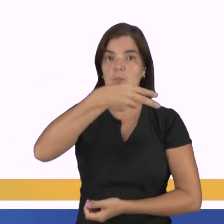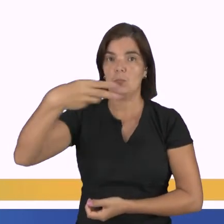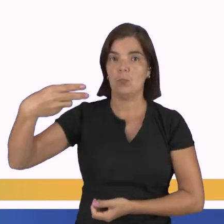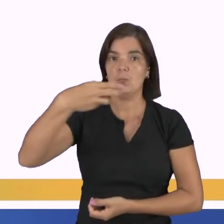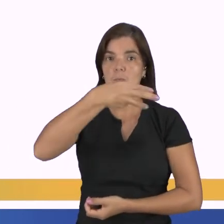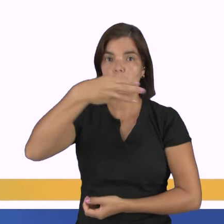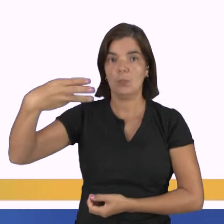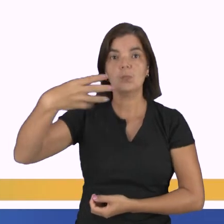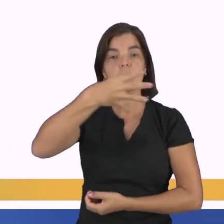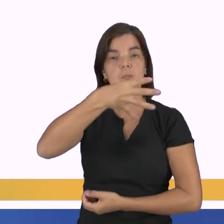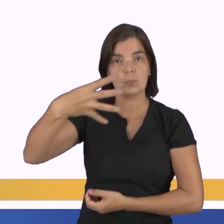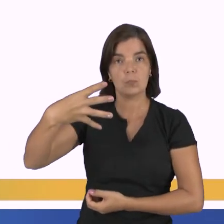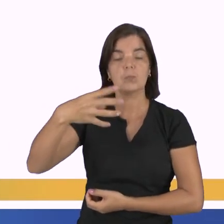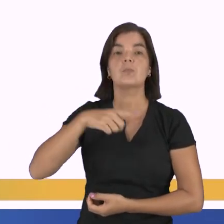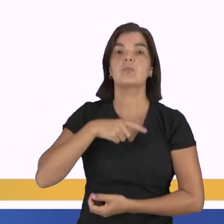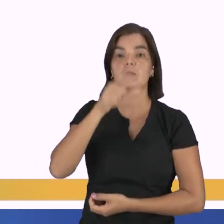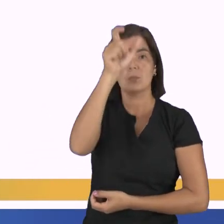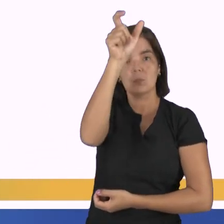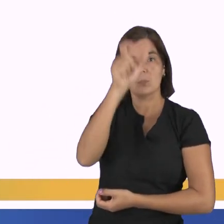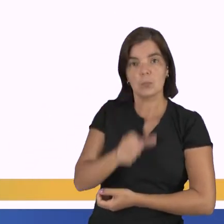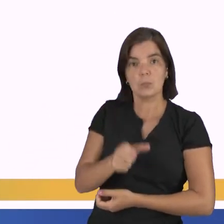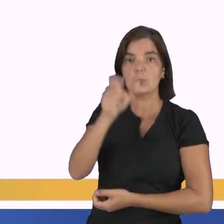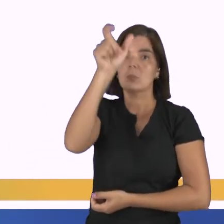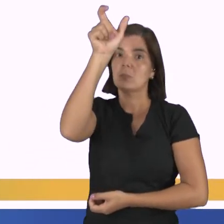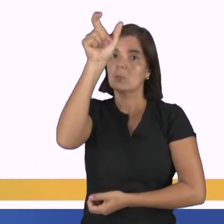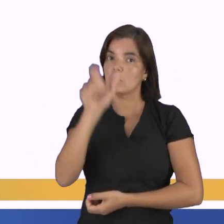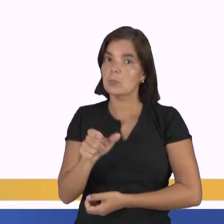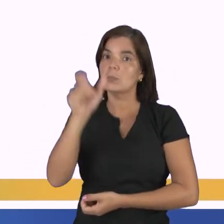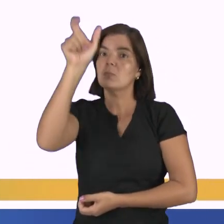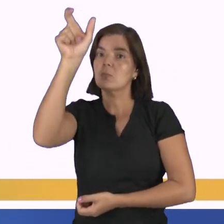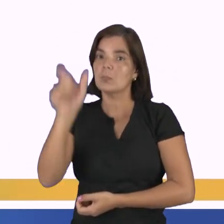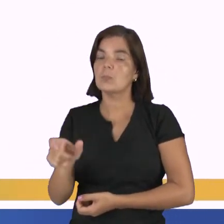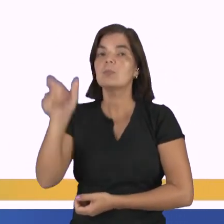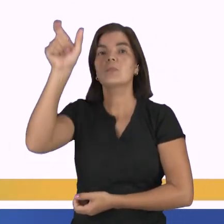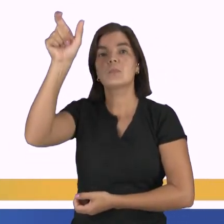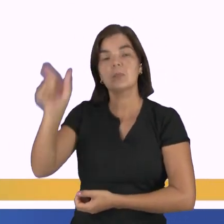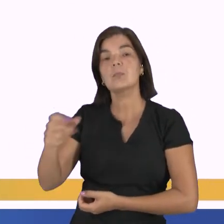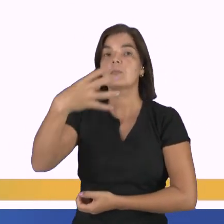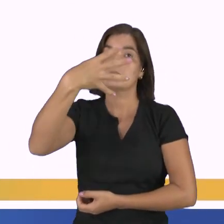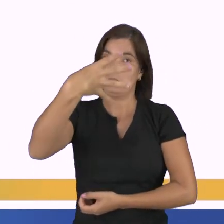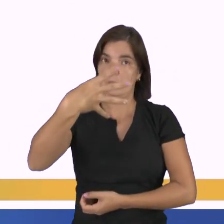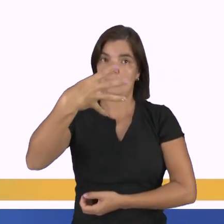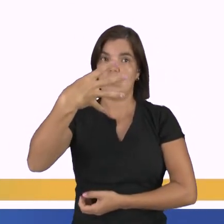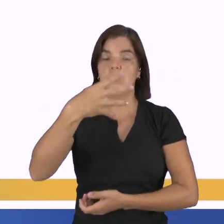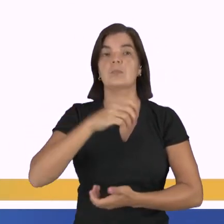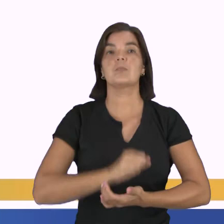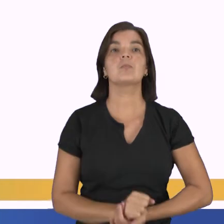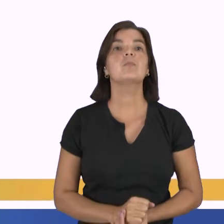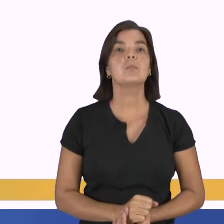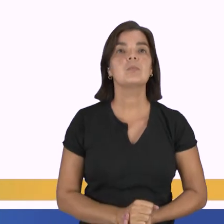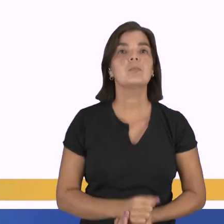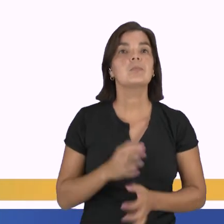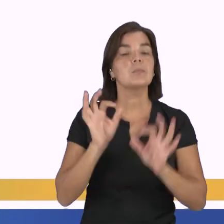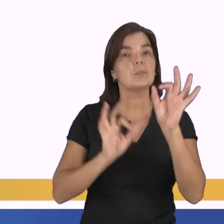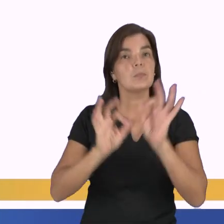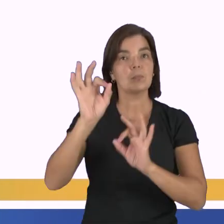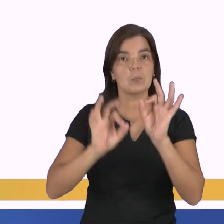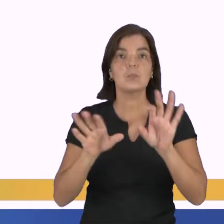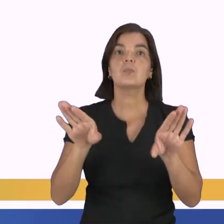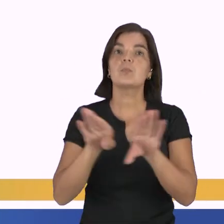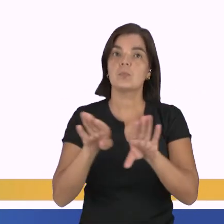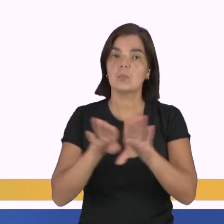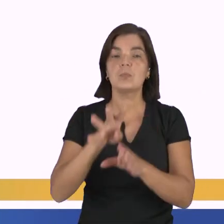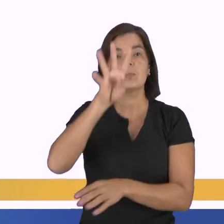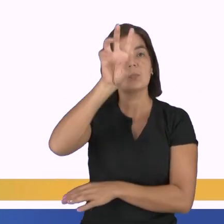três quatro linhas e também tem o que uma duas três quatro colunas formando essa